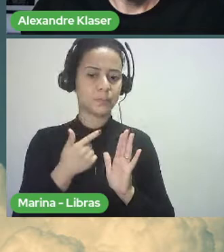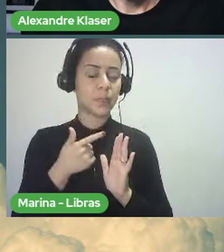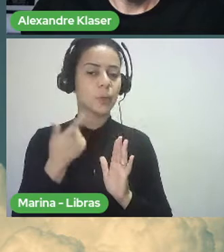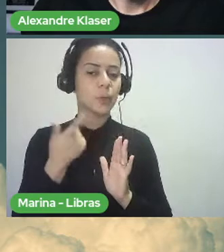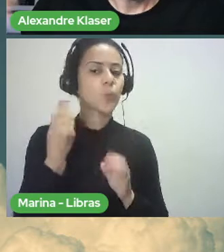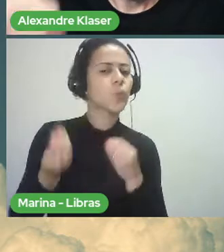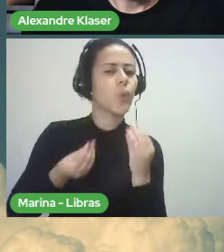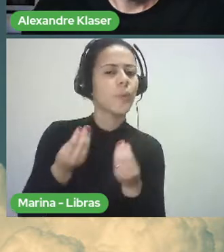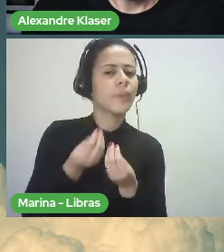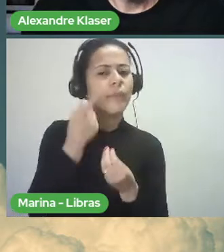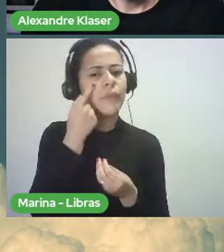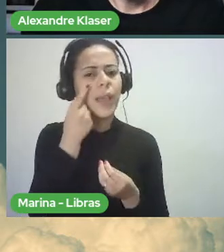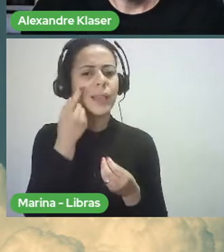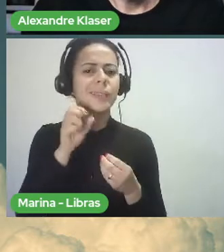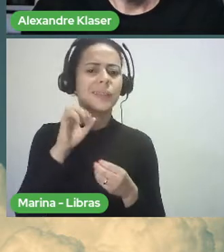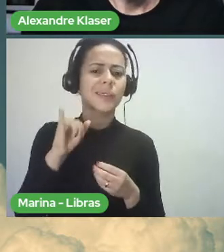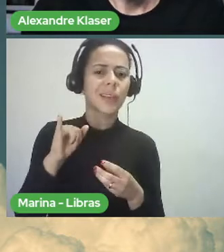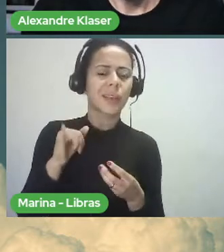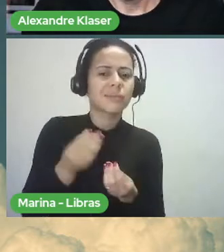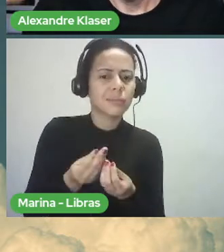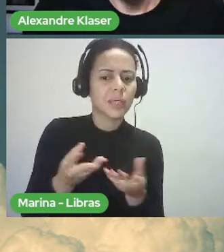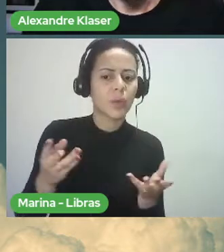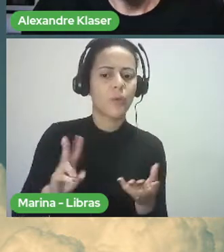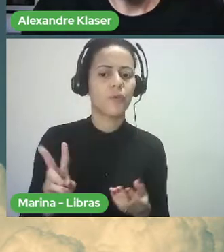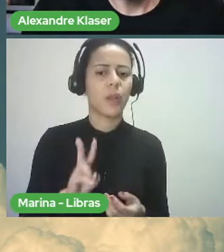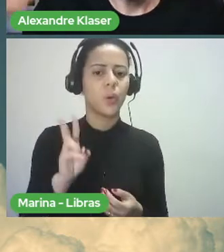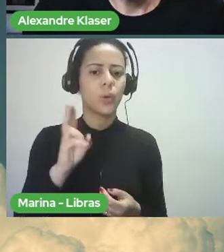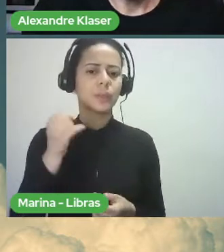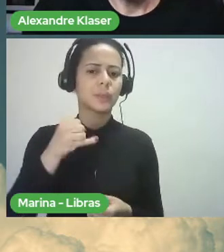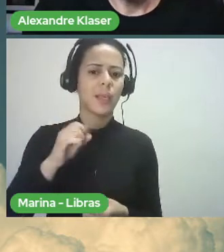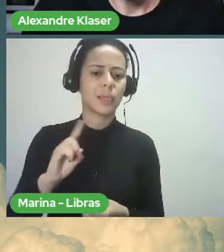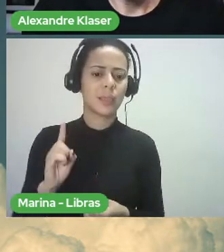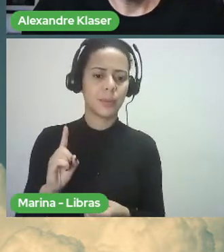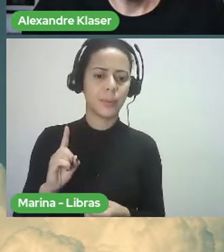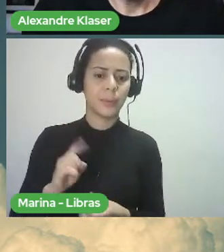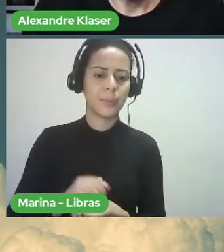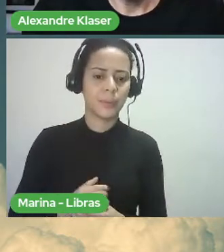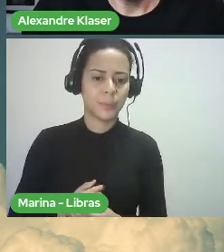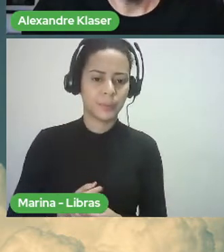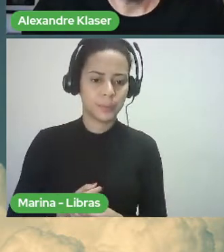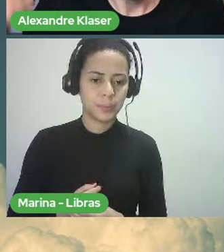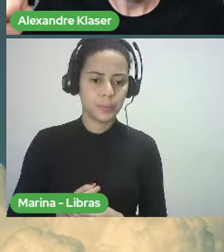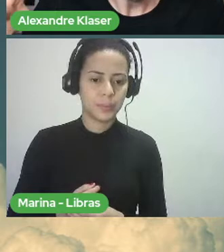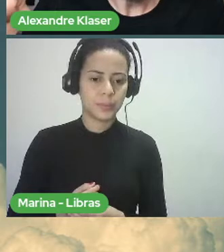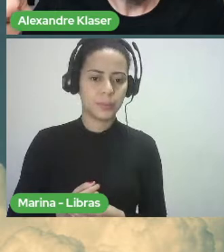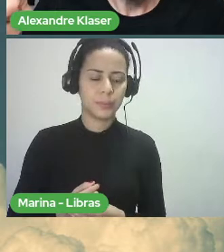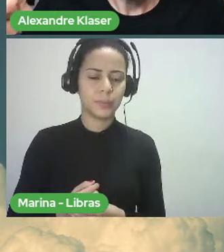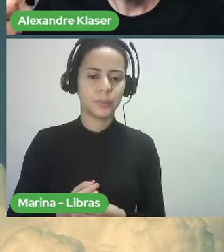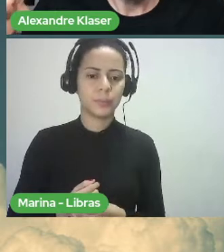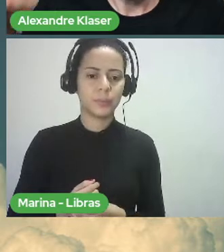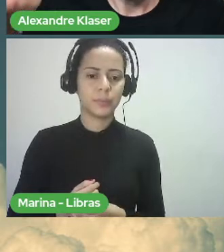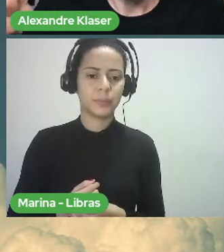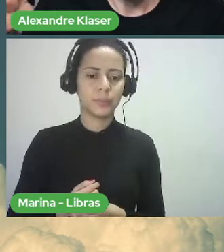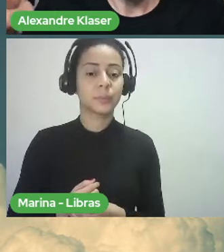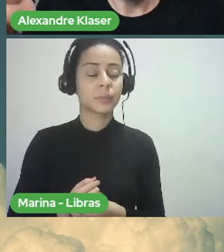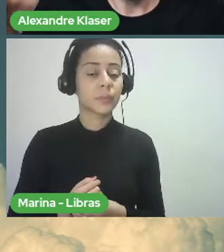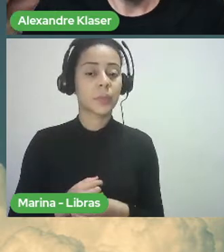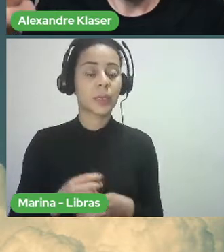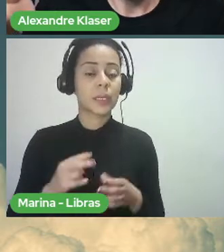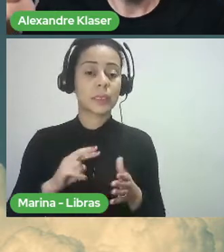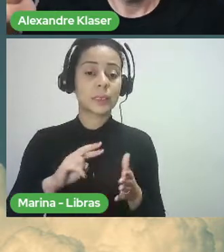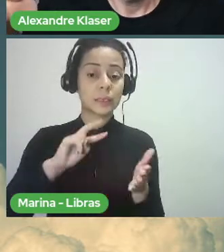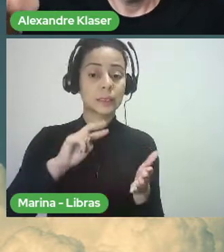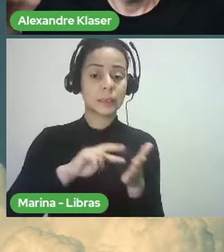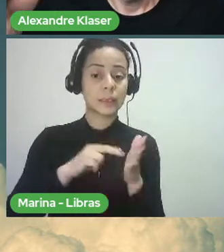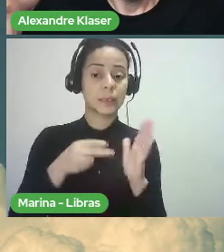entregou valor, porque o nosso critério de sucesso é, de novo, no escopo, no prazo e dentro do custo. Uma coisa que uma transformação digital